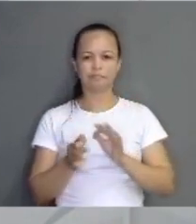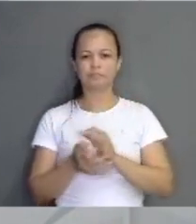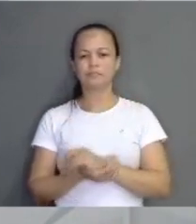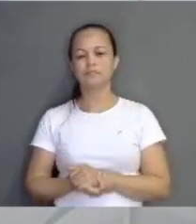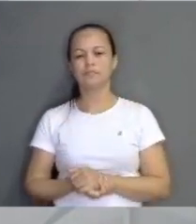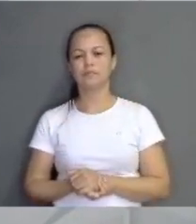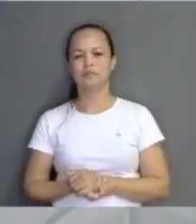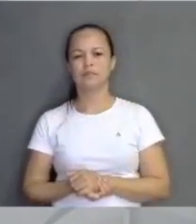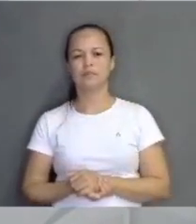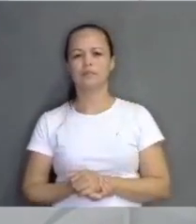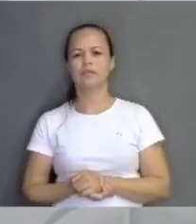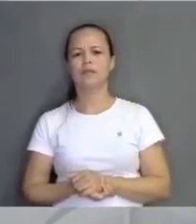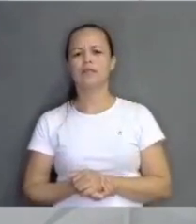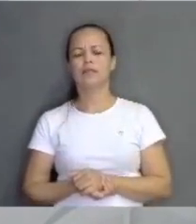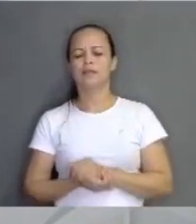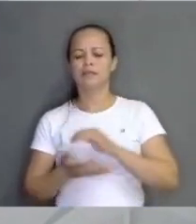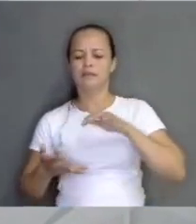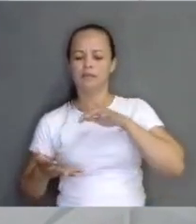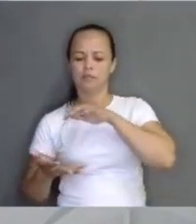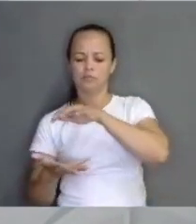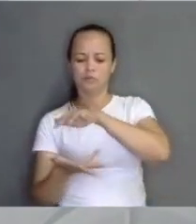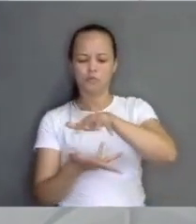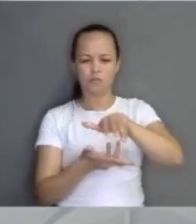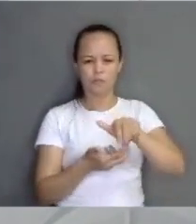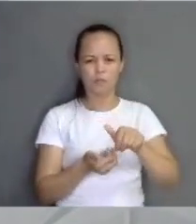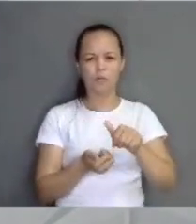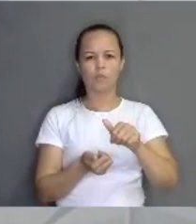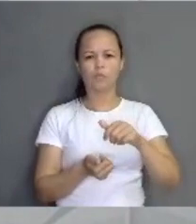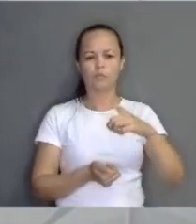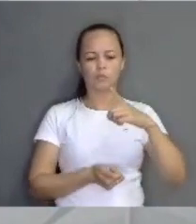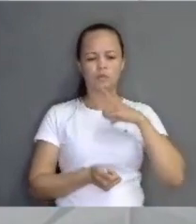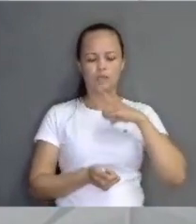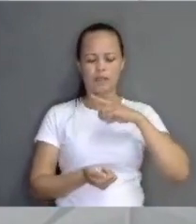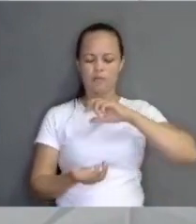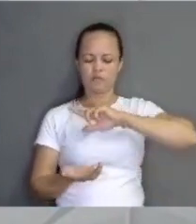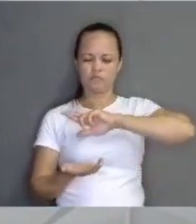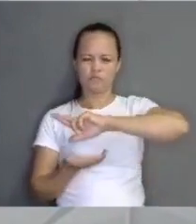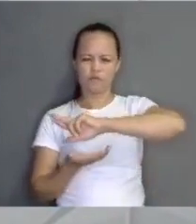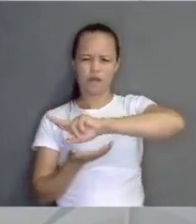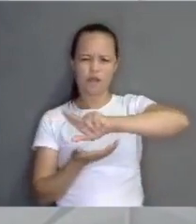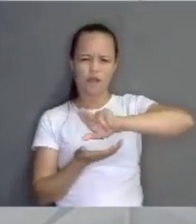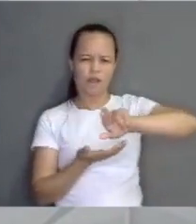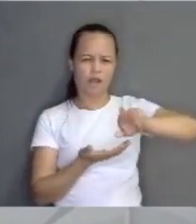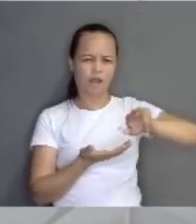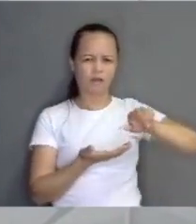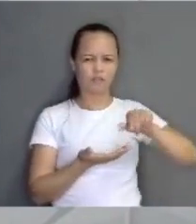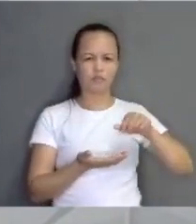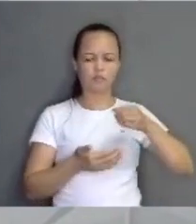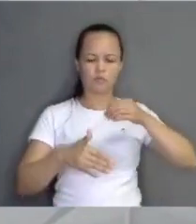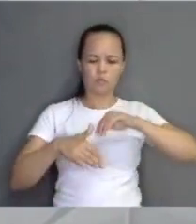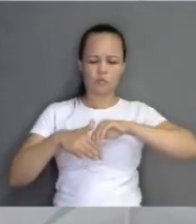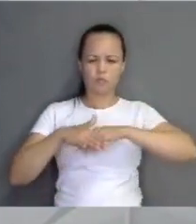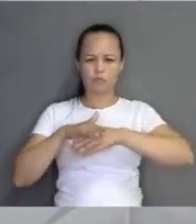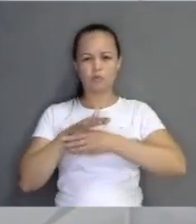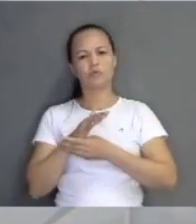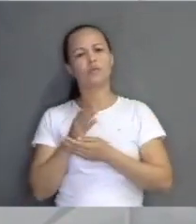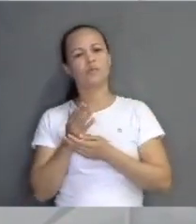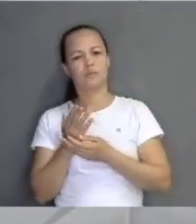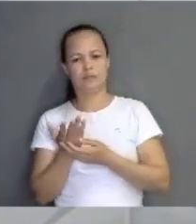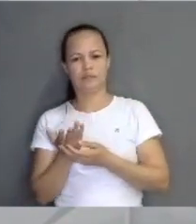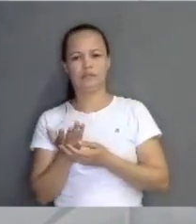no mundo todo a gente tem, ó, vários tipos de costumes e hábitos, vários